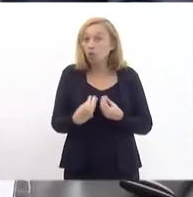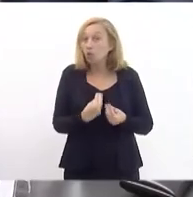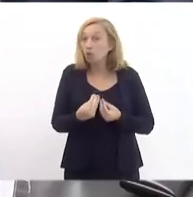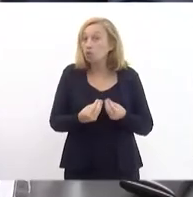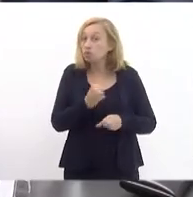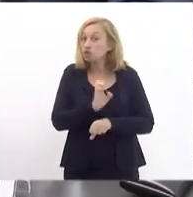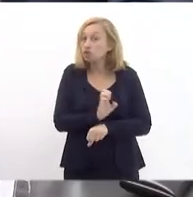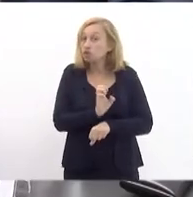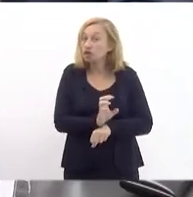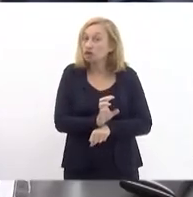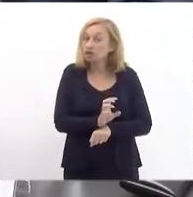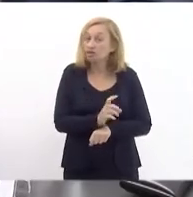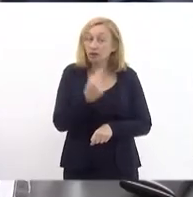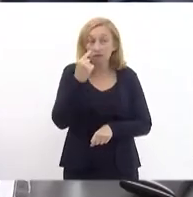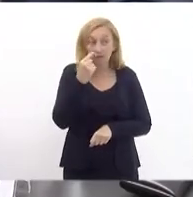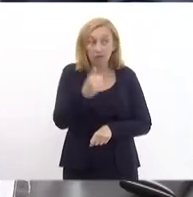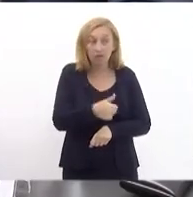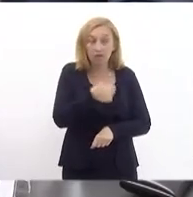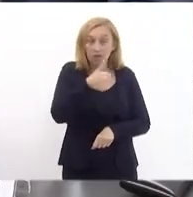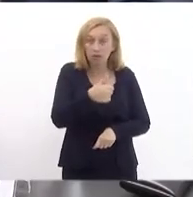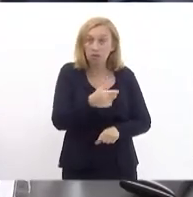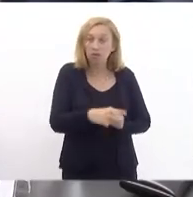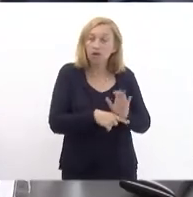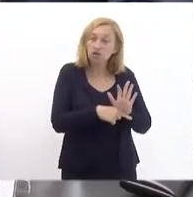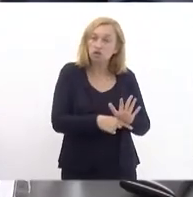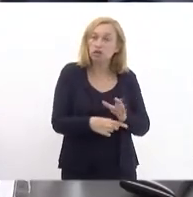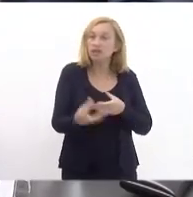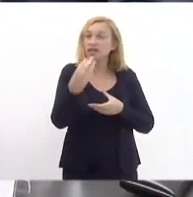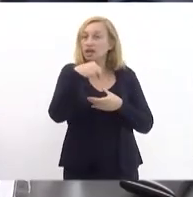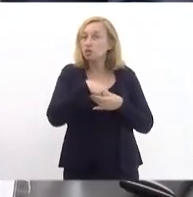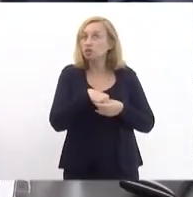Estado vai compensar isso dentro...